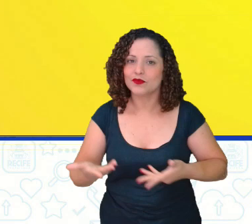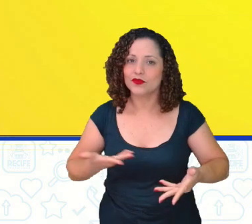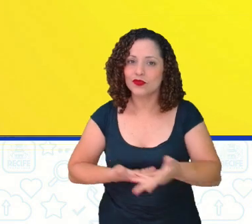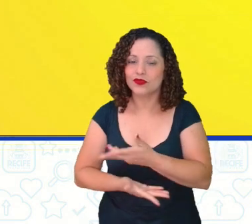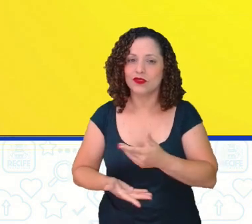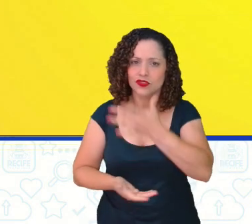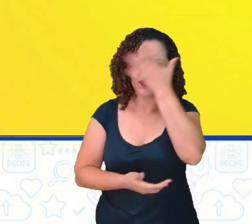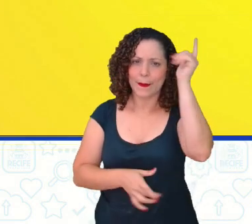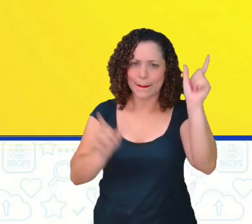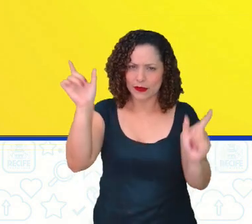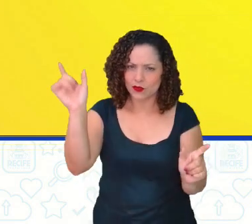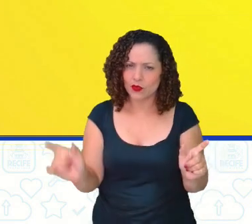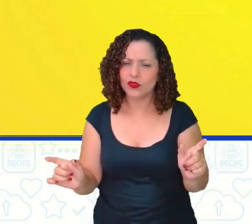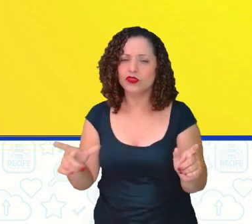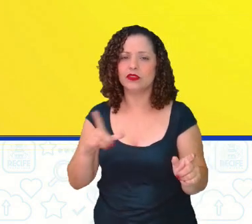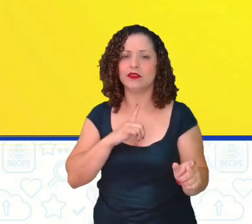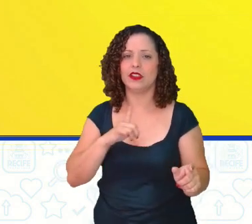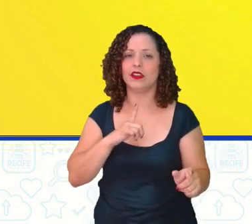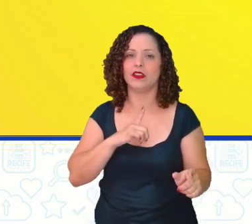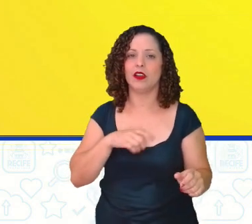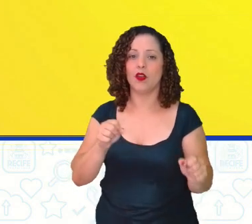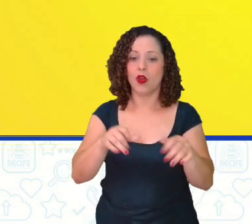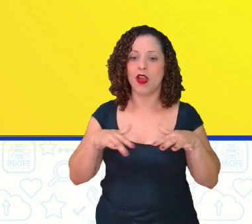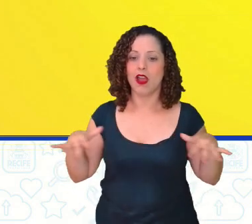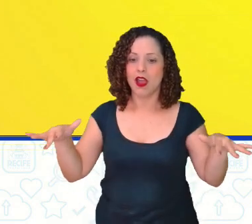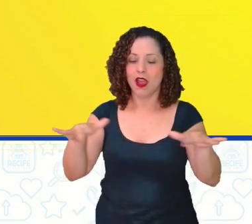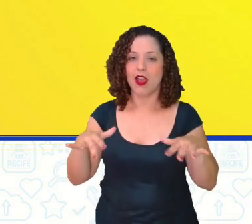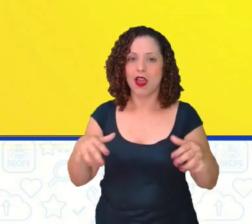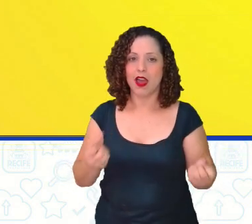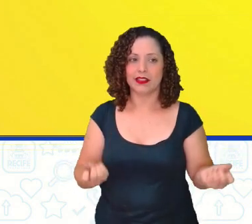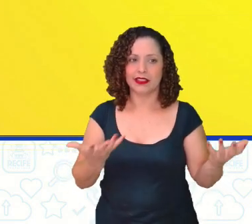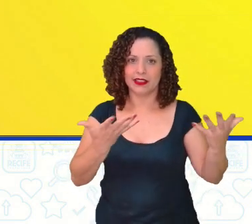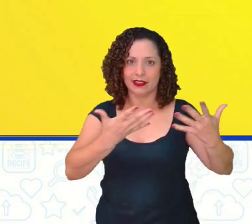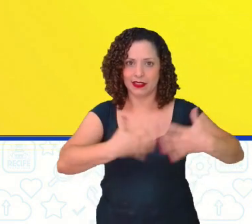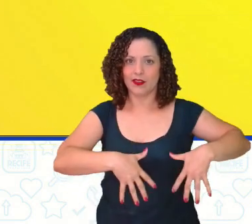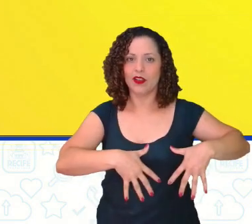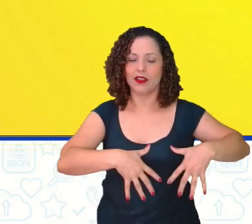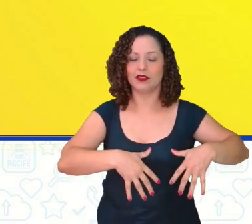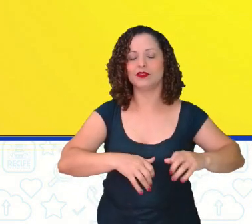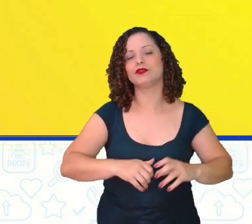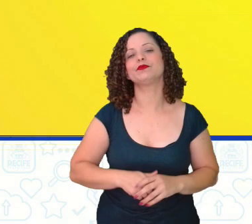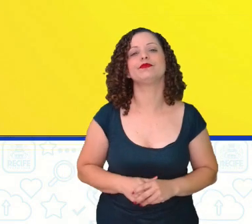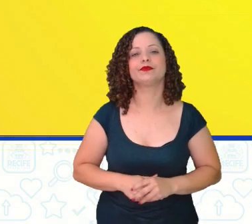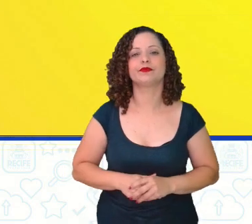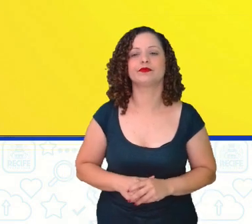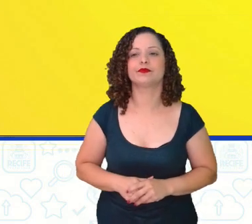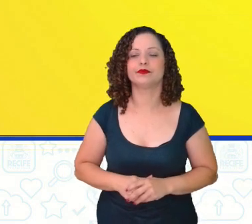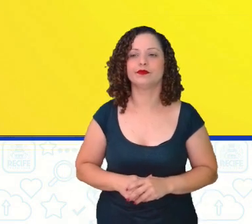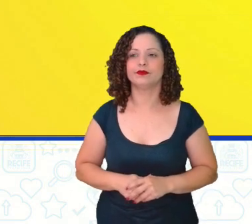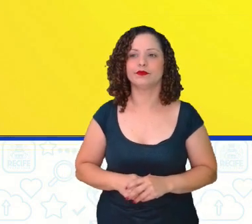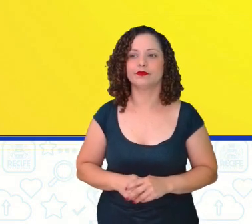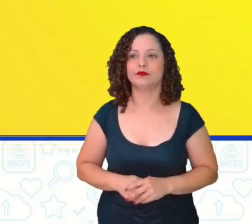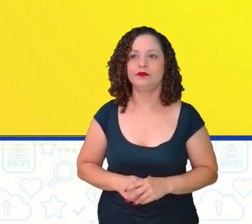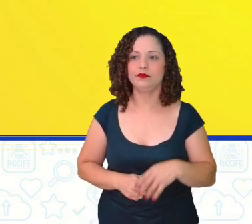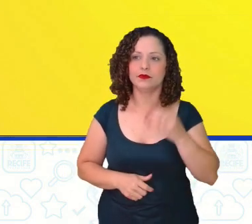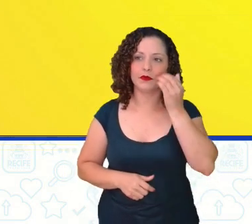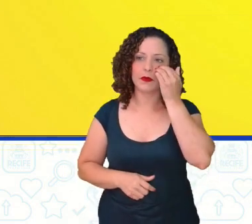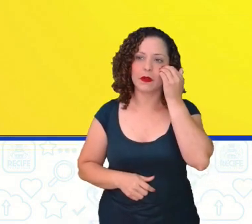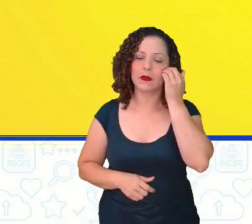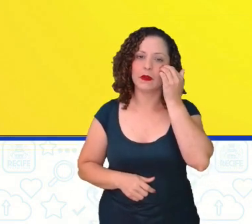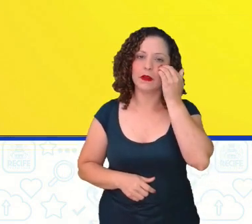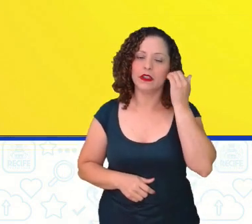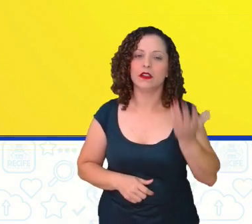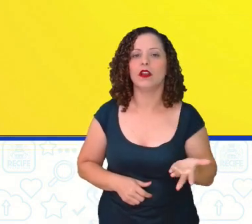humano faz com o meio ambiente, com os espaços naturais. Então, ó, o ser humano transforma